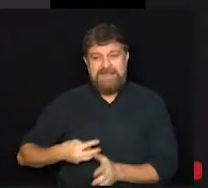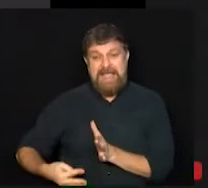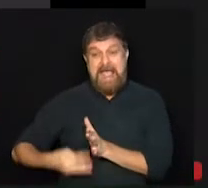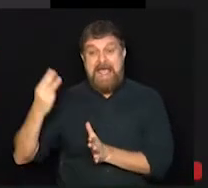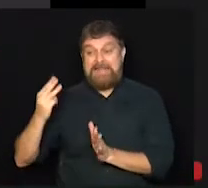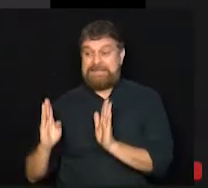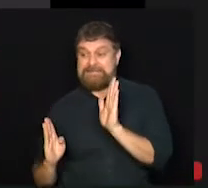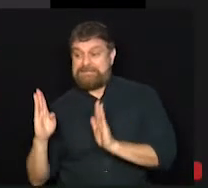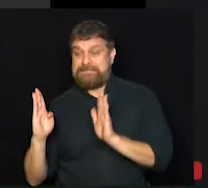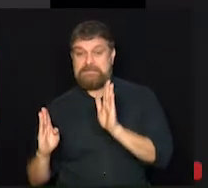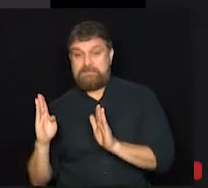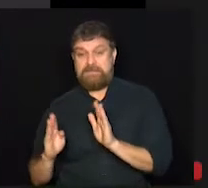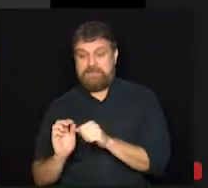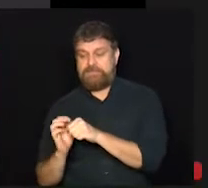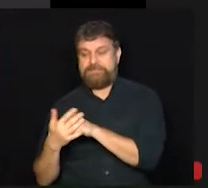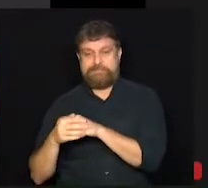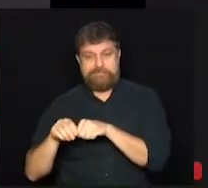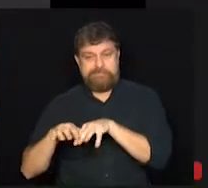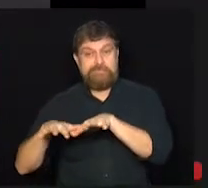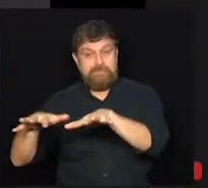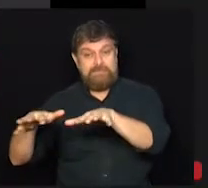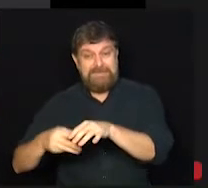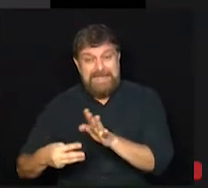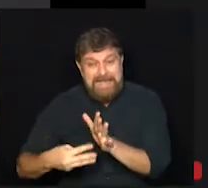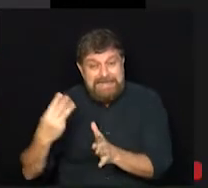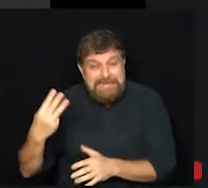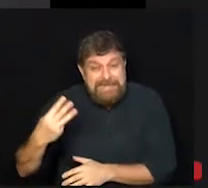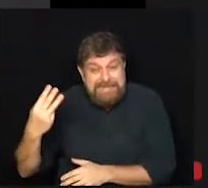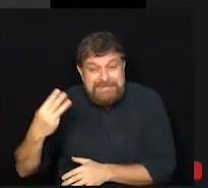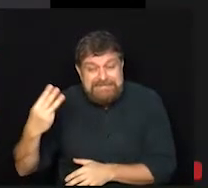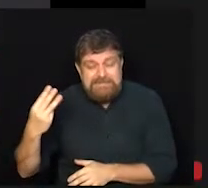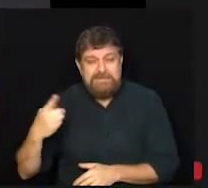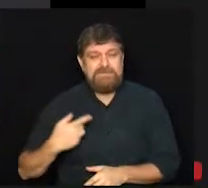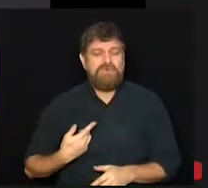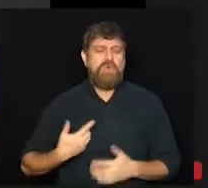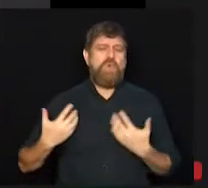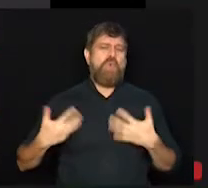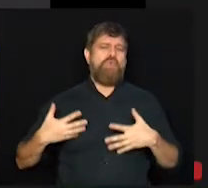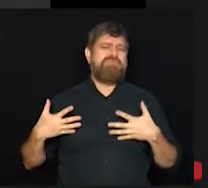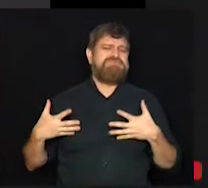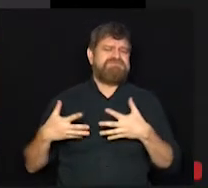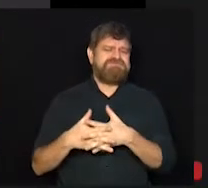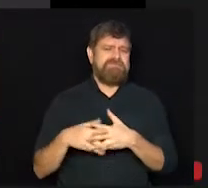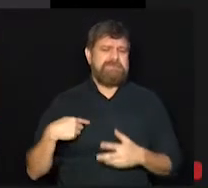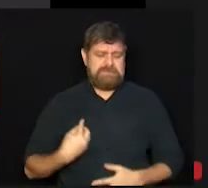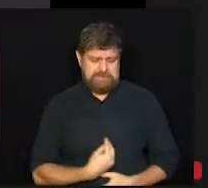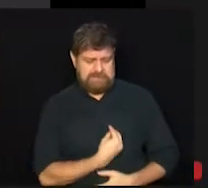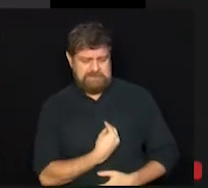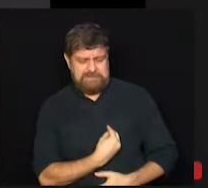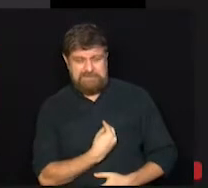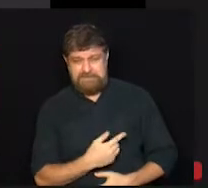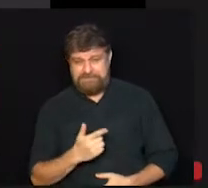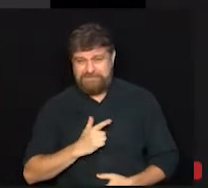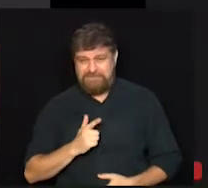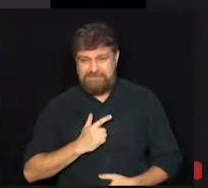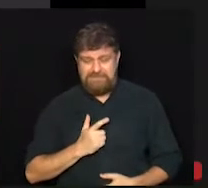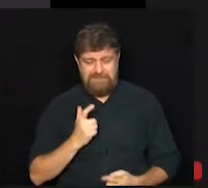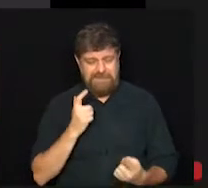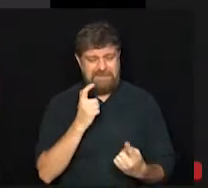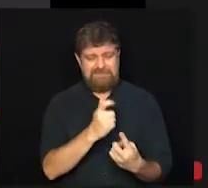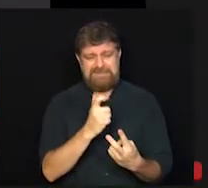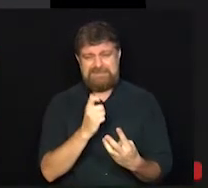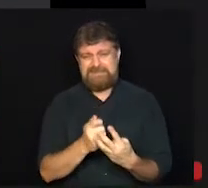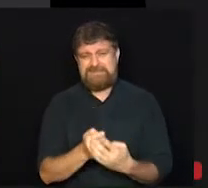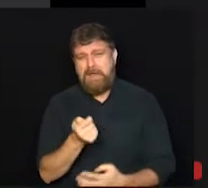né? Então, é uma situação muito complexa que nós estamos vivendo. A ausência de vacinação